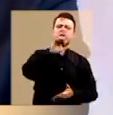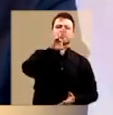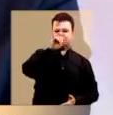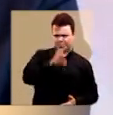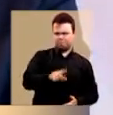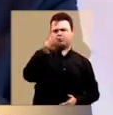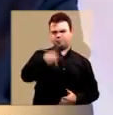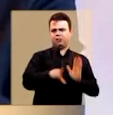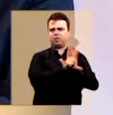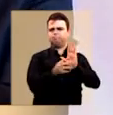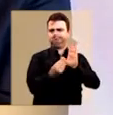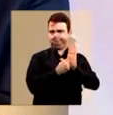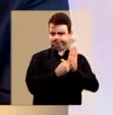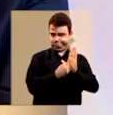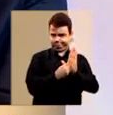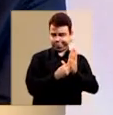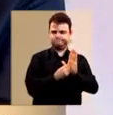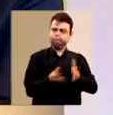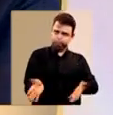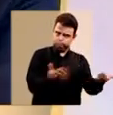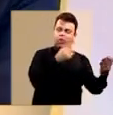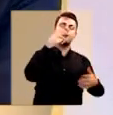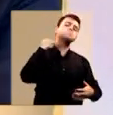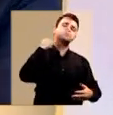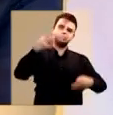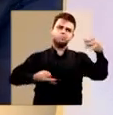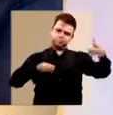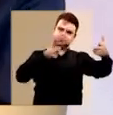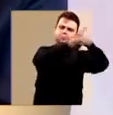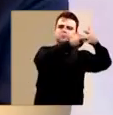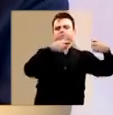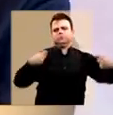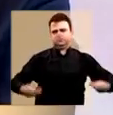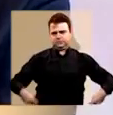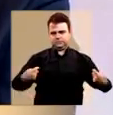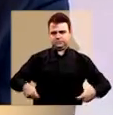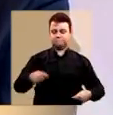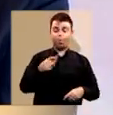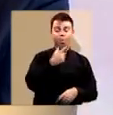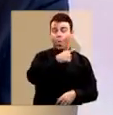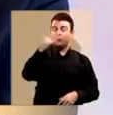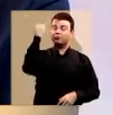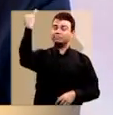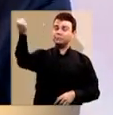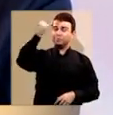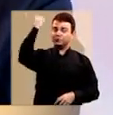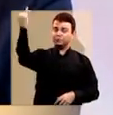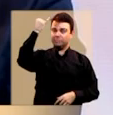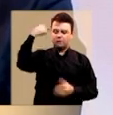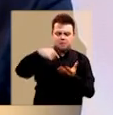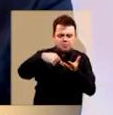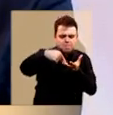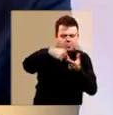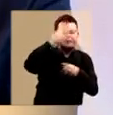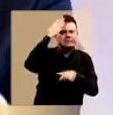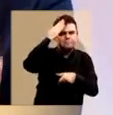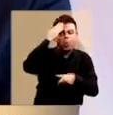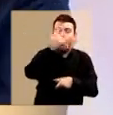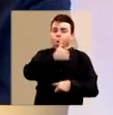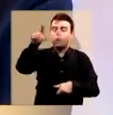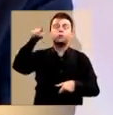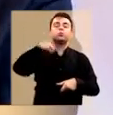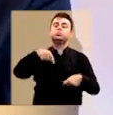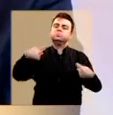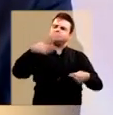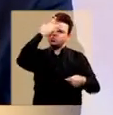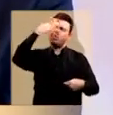e também deve ser levado ao Poder Judiciário. Agora, mais importante do que saber quais são as situações, porque